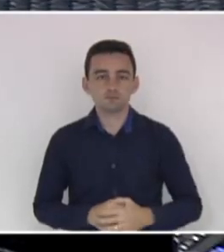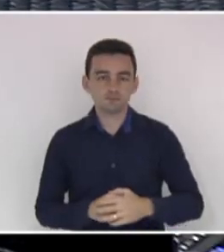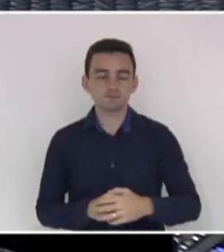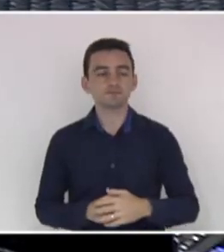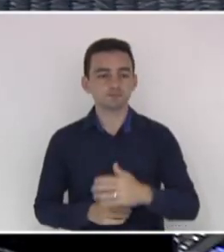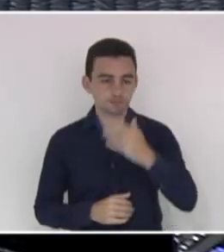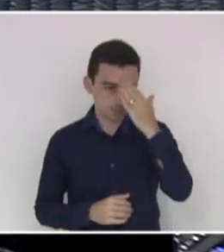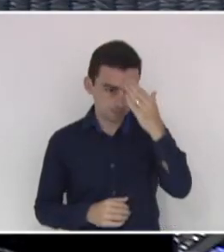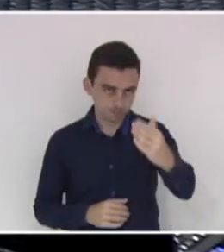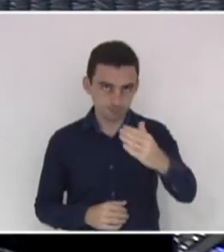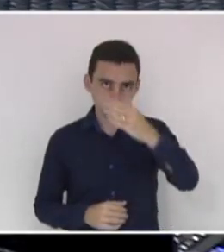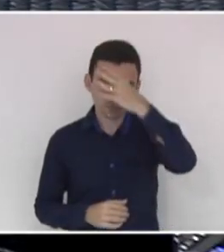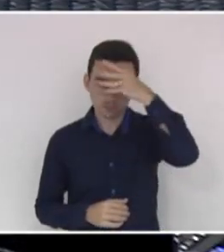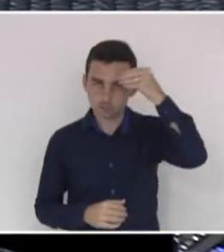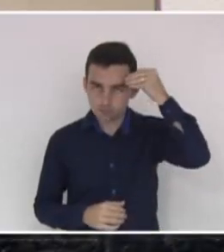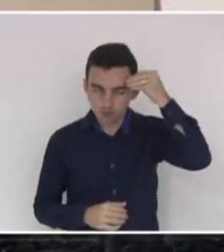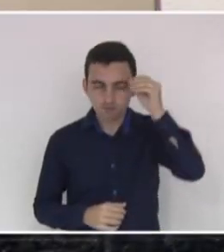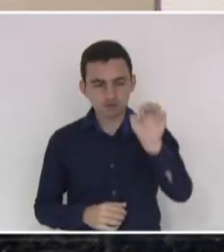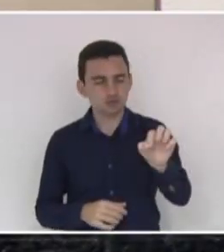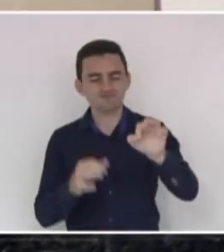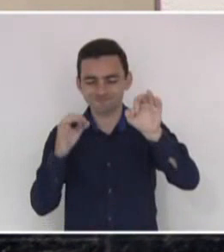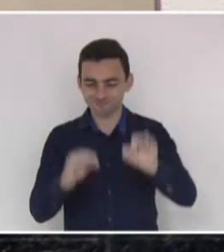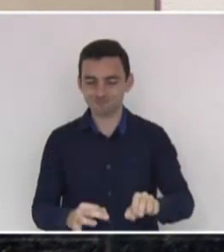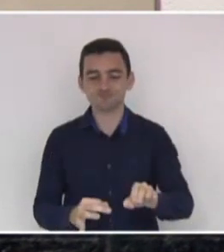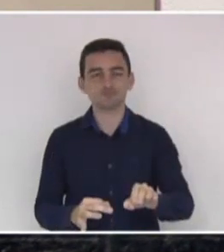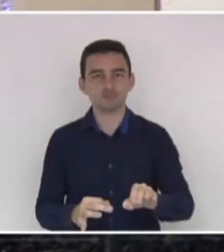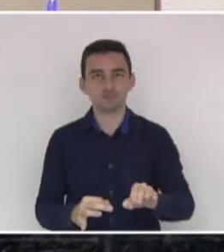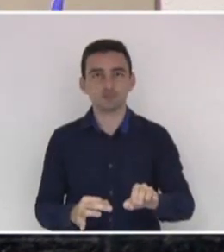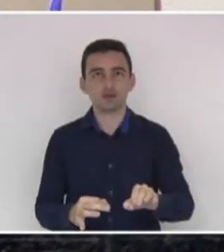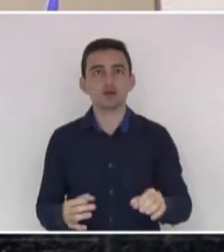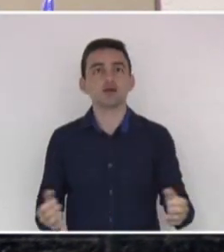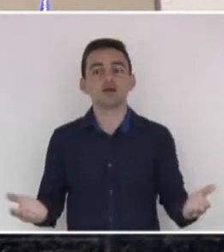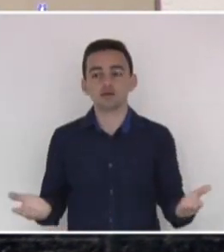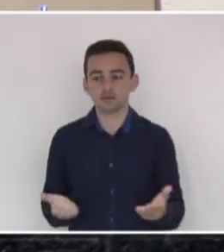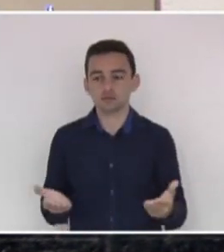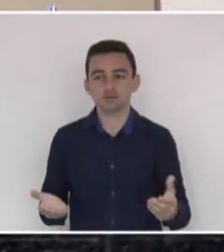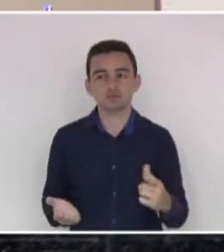Carminati. Na verdade, Vossa Excelência tem toda a razão. Com a palavra, deputado Antônio Aguiar,